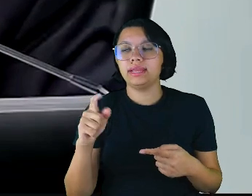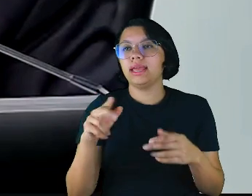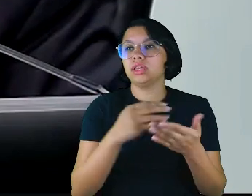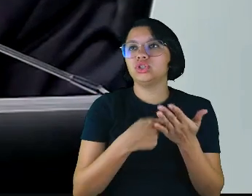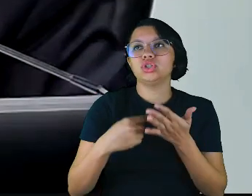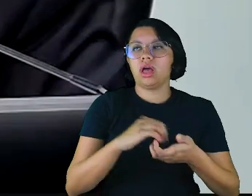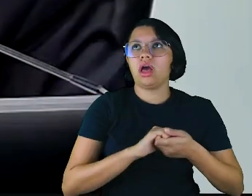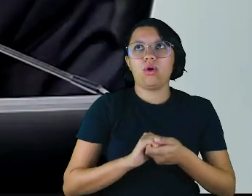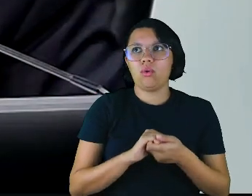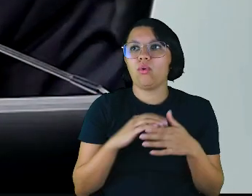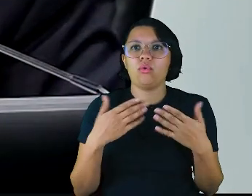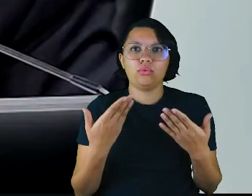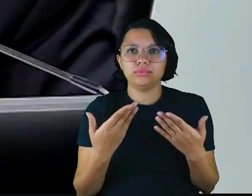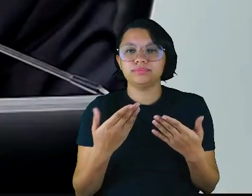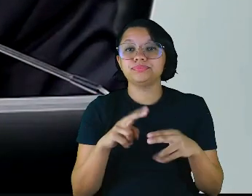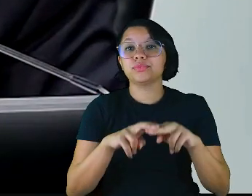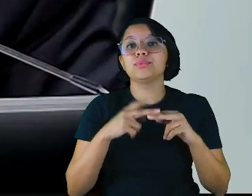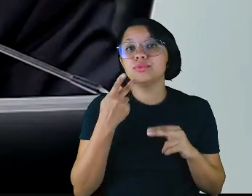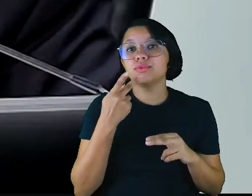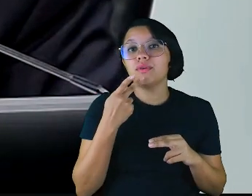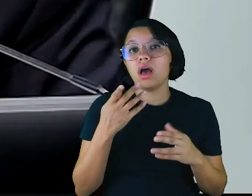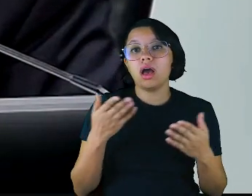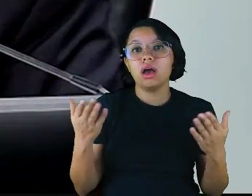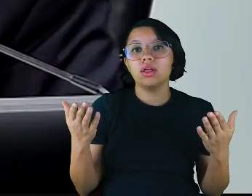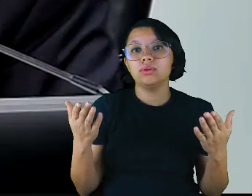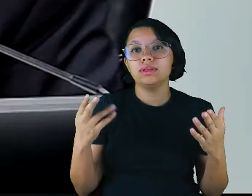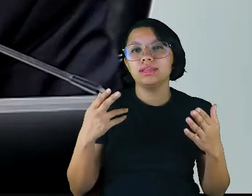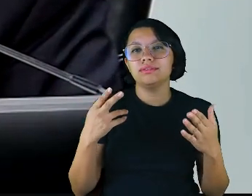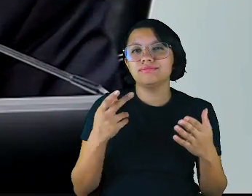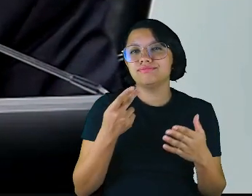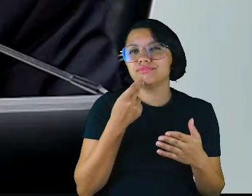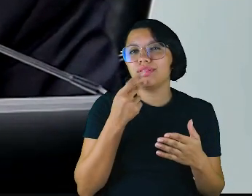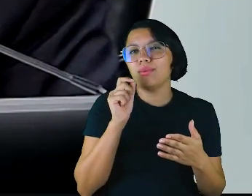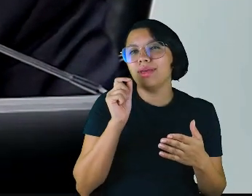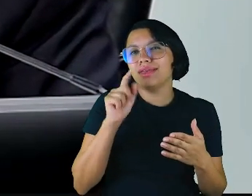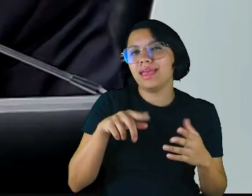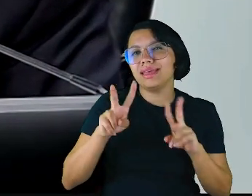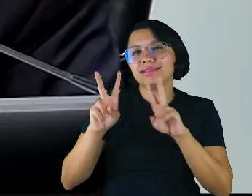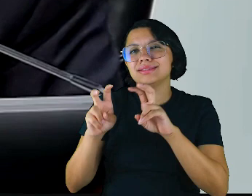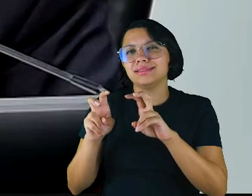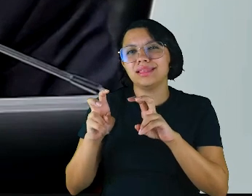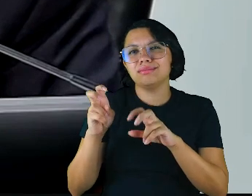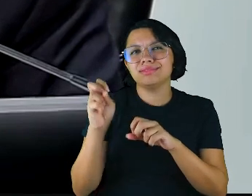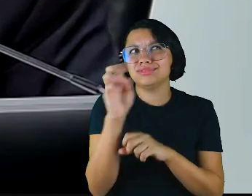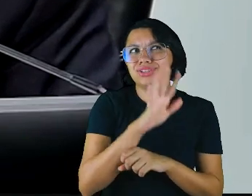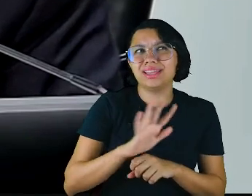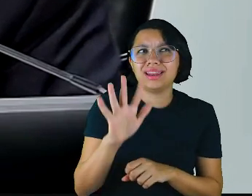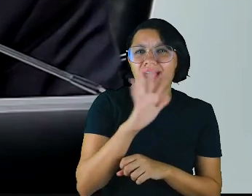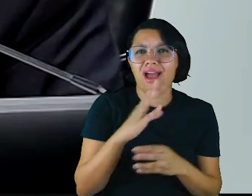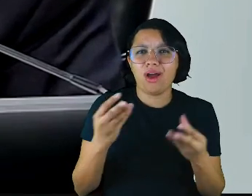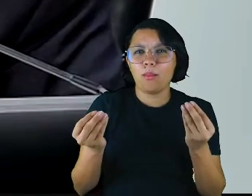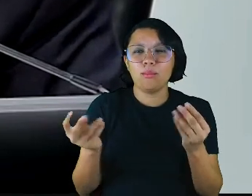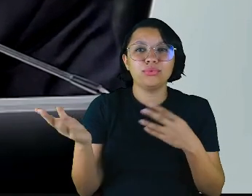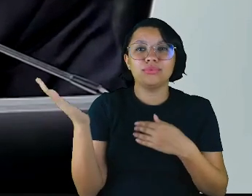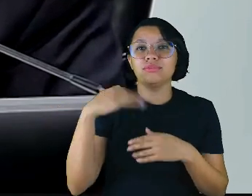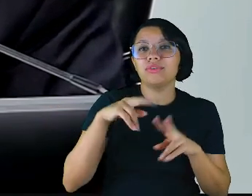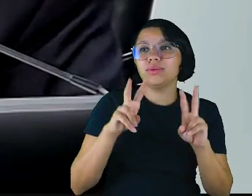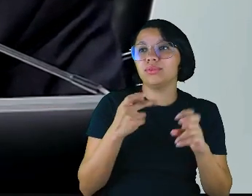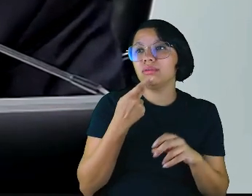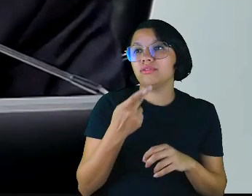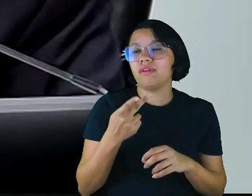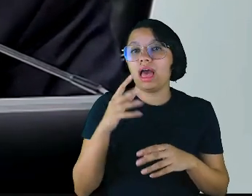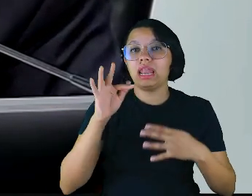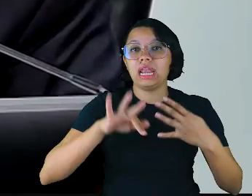vem, por isso eu acho que vai ser muito genérico a definição desse tema, porque não tem como, né? Venha o tema e diga,